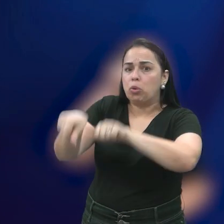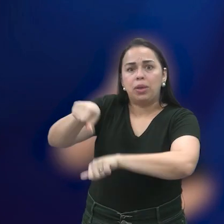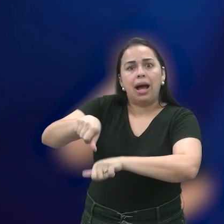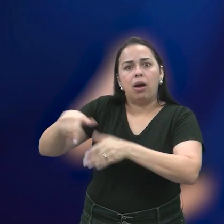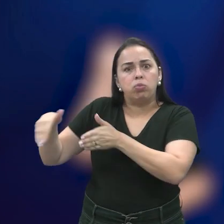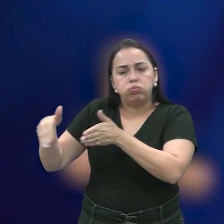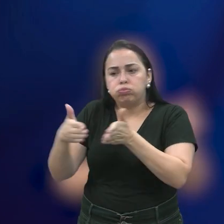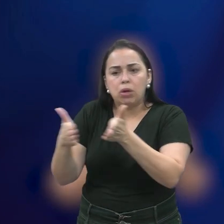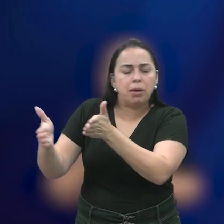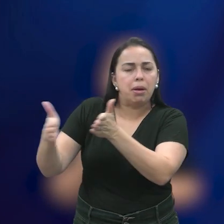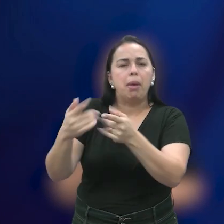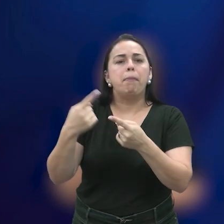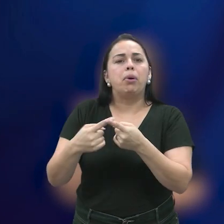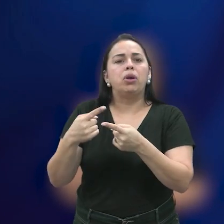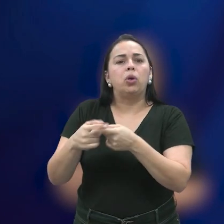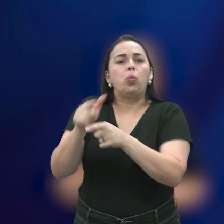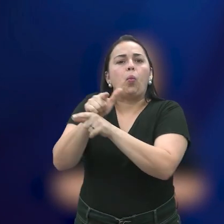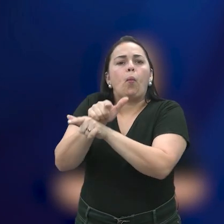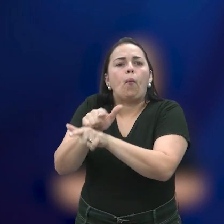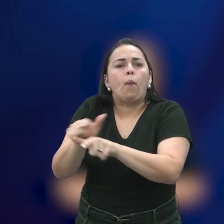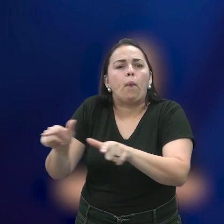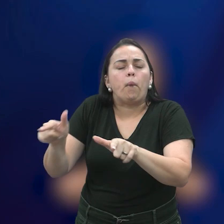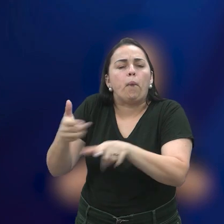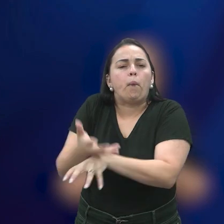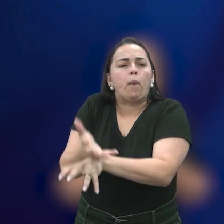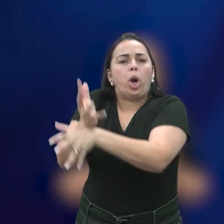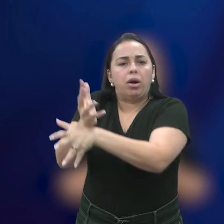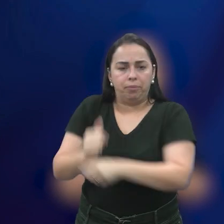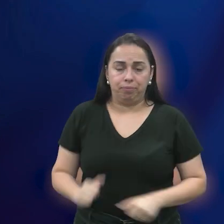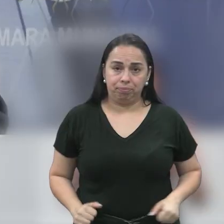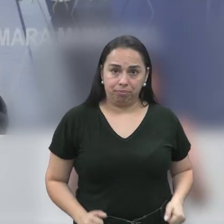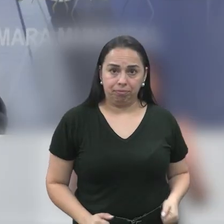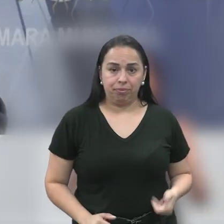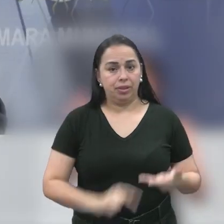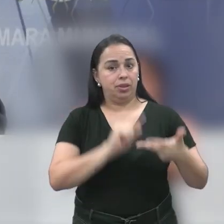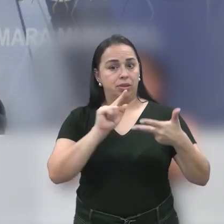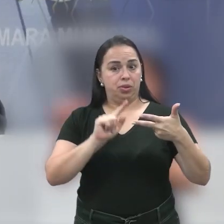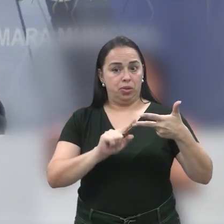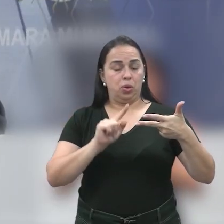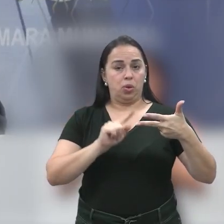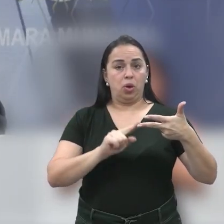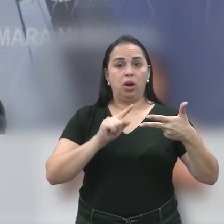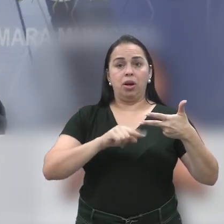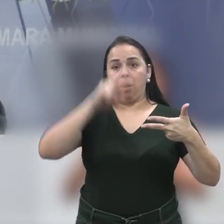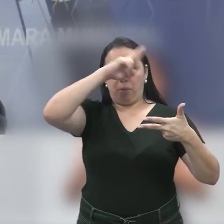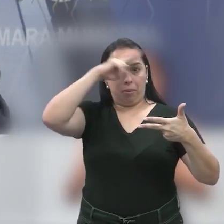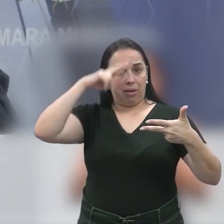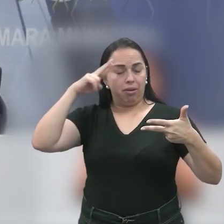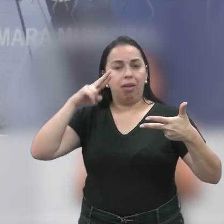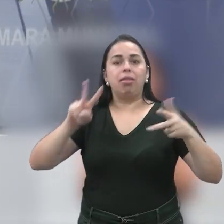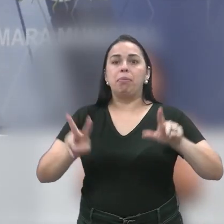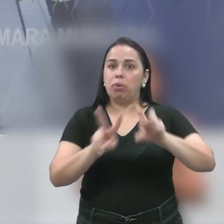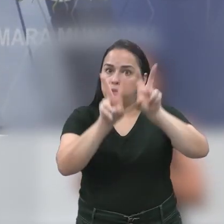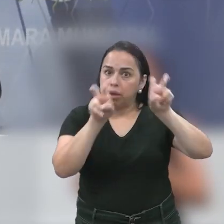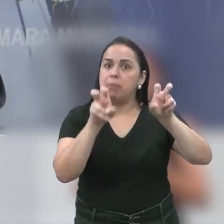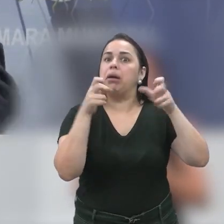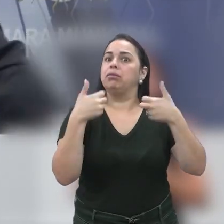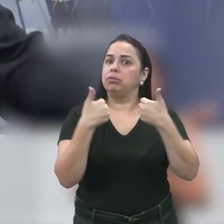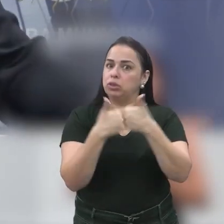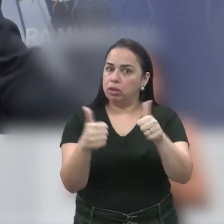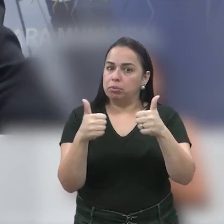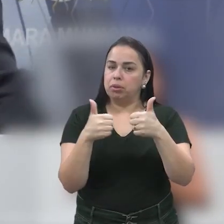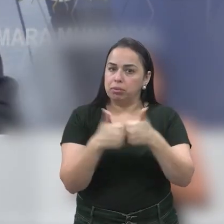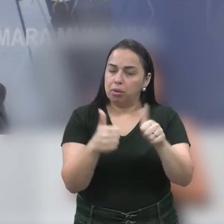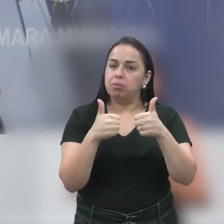das frotas, já que a linha verde está circulando com poucos passageiros. Roberto Chagas também trouxe o tema do transporte